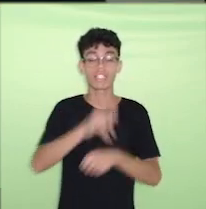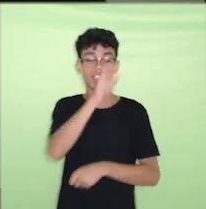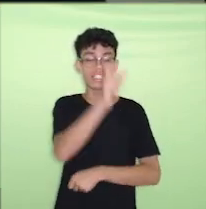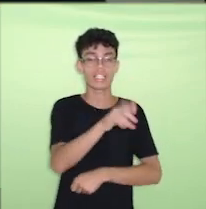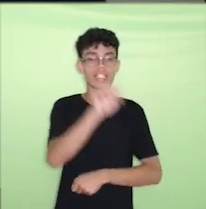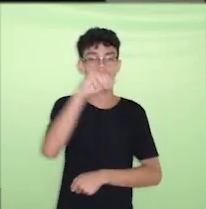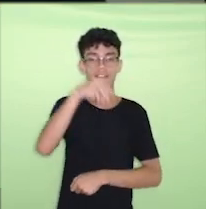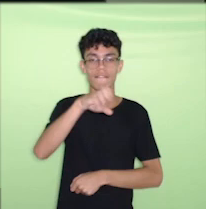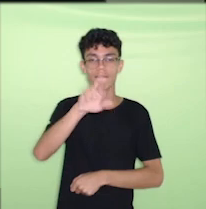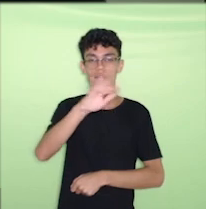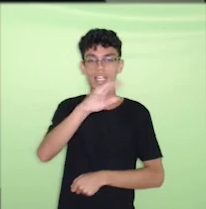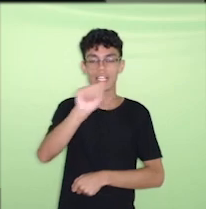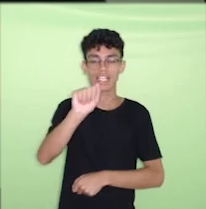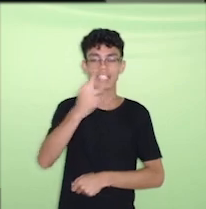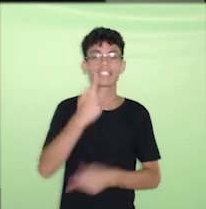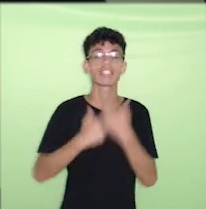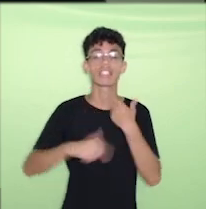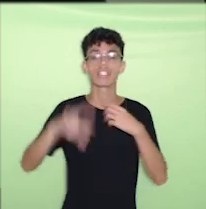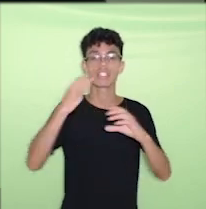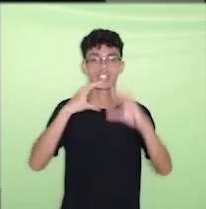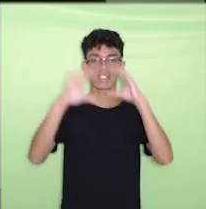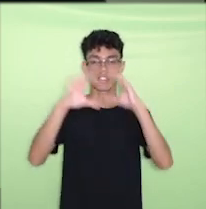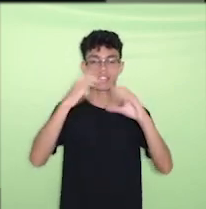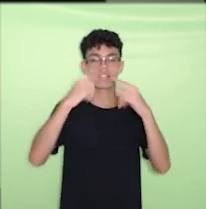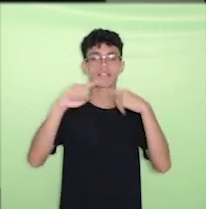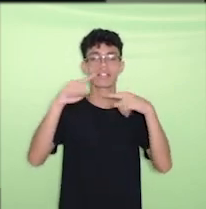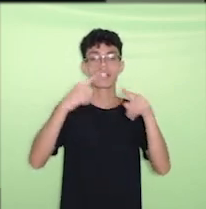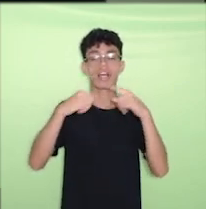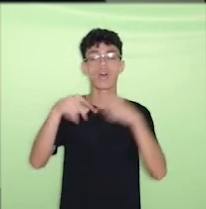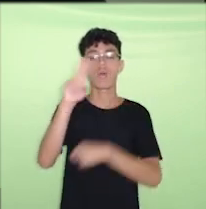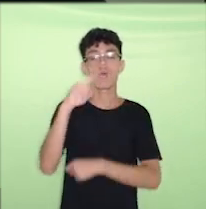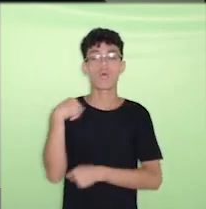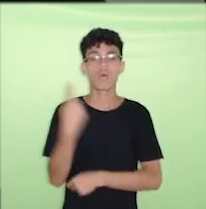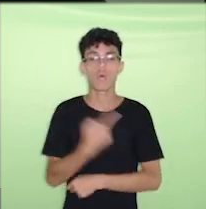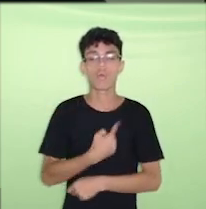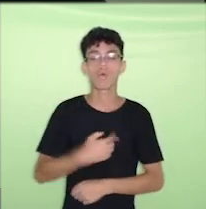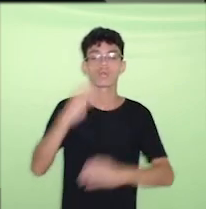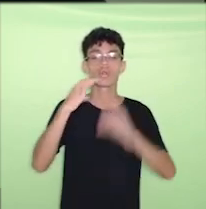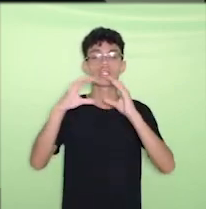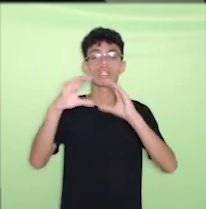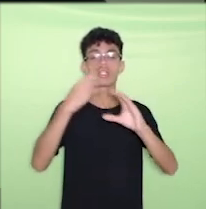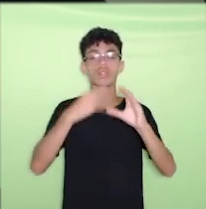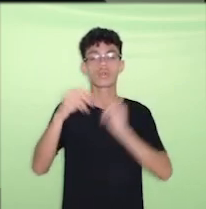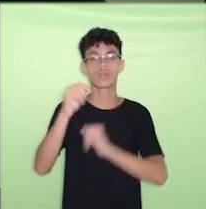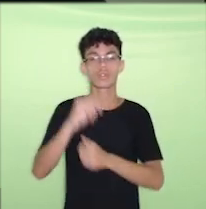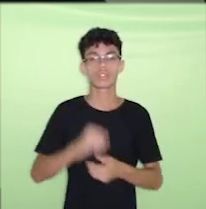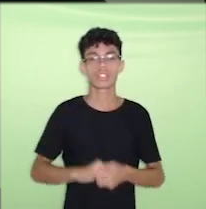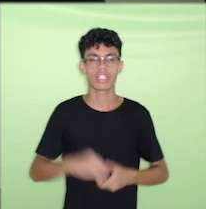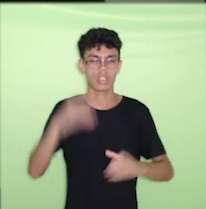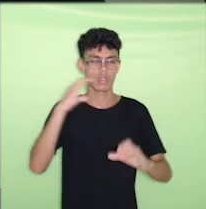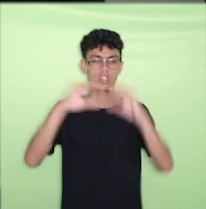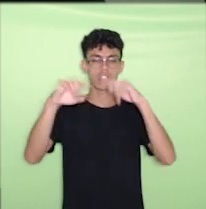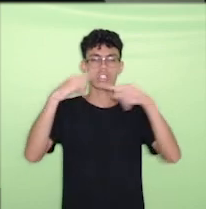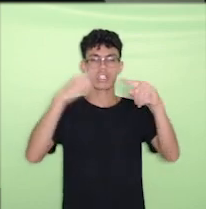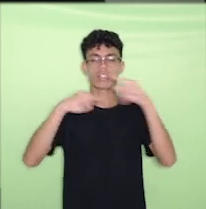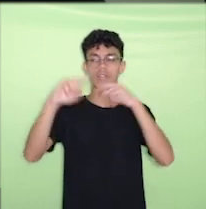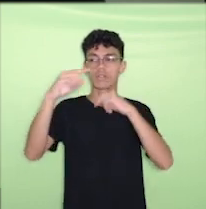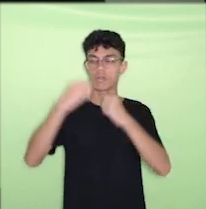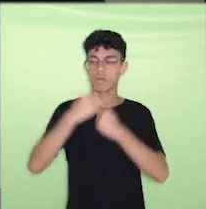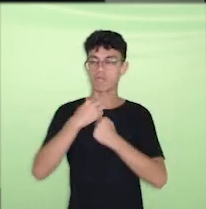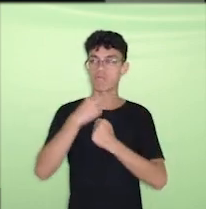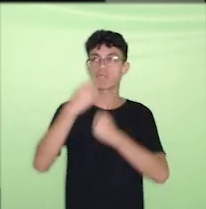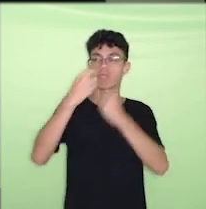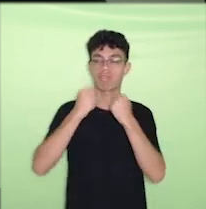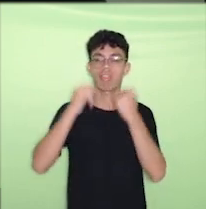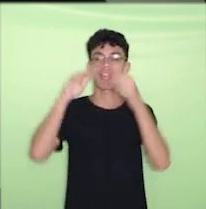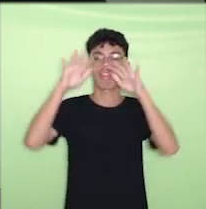deseje ardentemente cantar o nosso canto. E cantar com tamanha intensidade, como